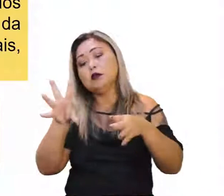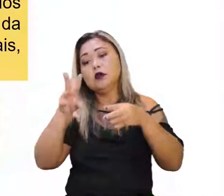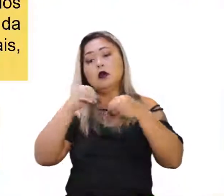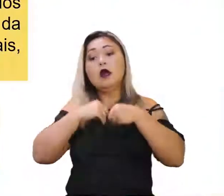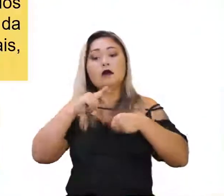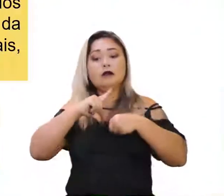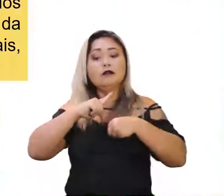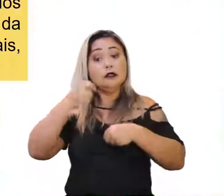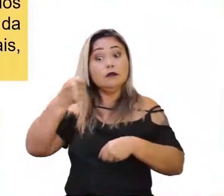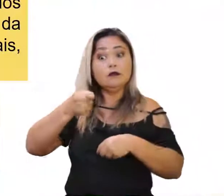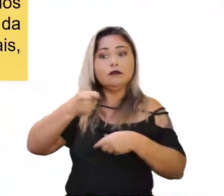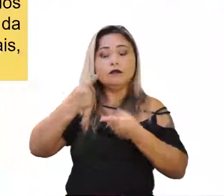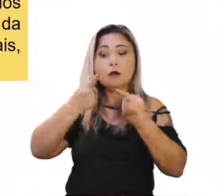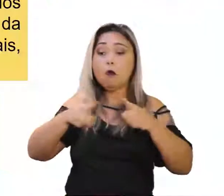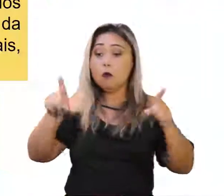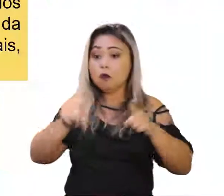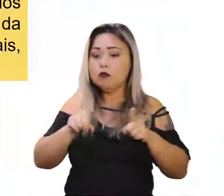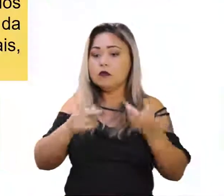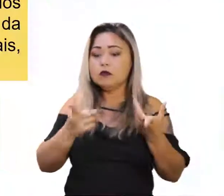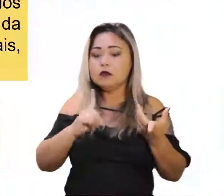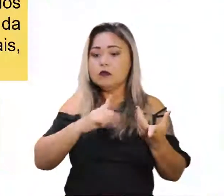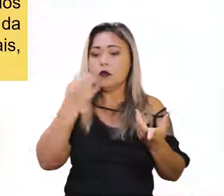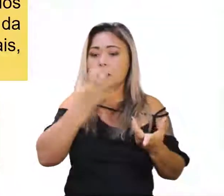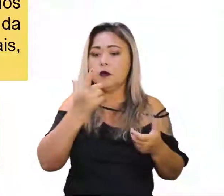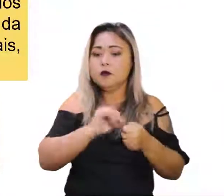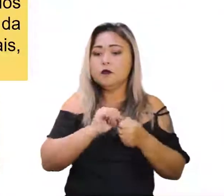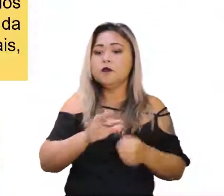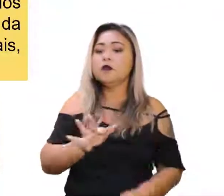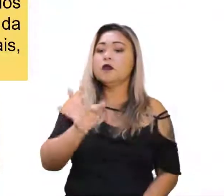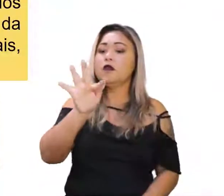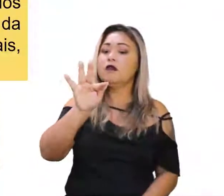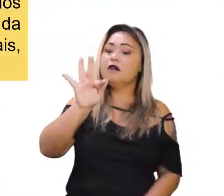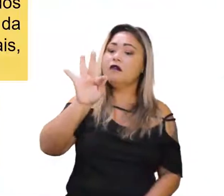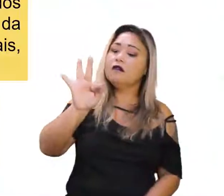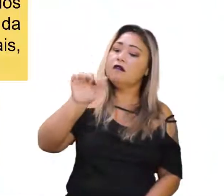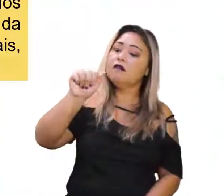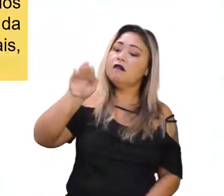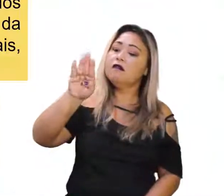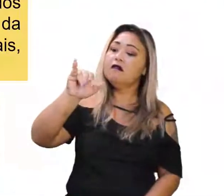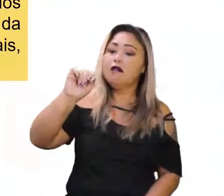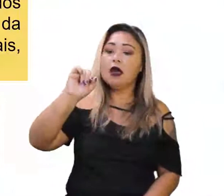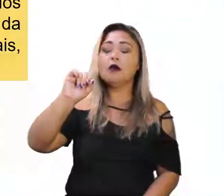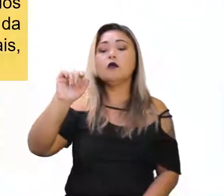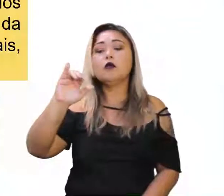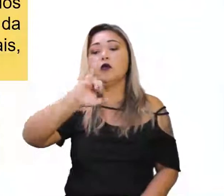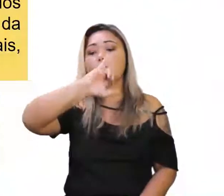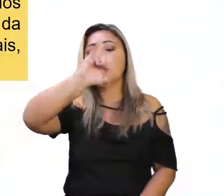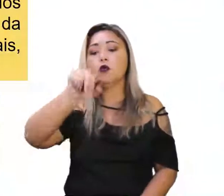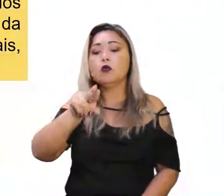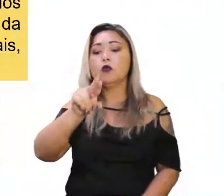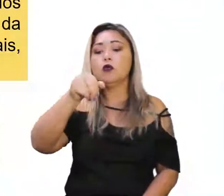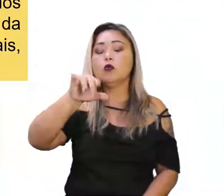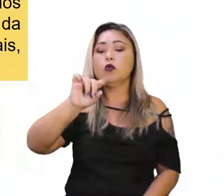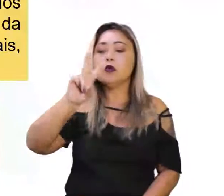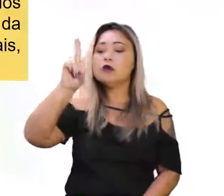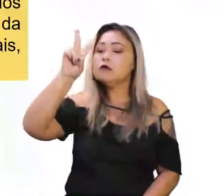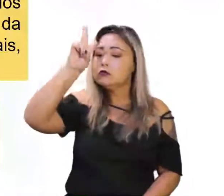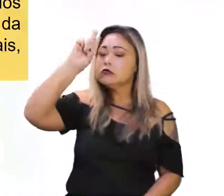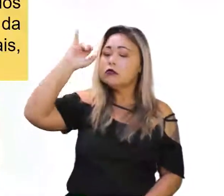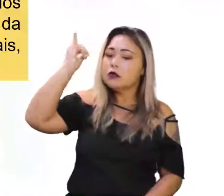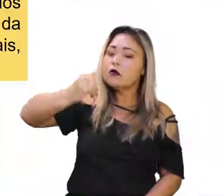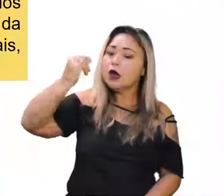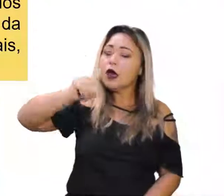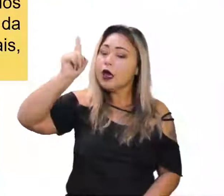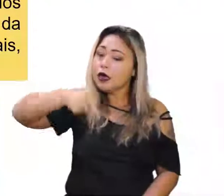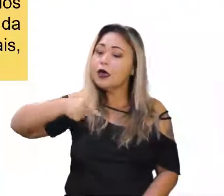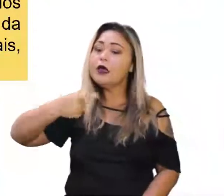ter música, né? O grande ator Fábio Júnior surgiu numa história lá em que ele cantava,